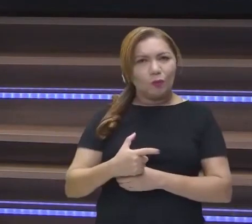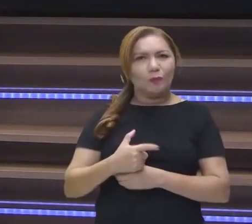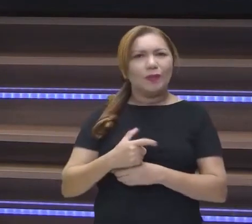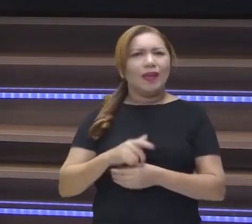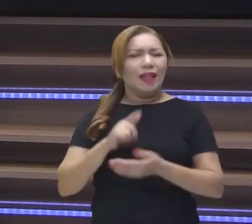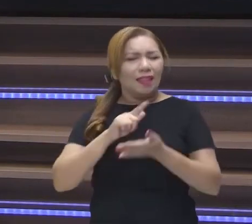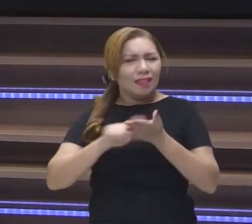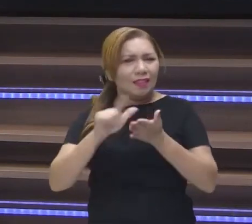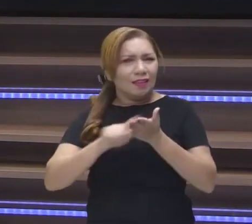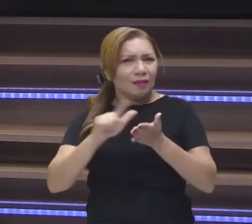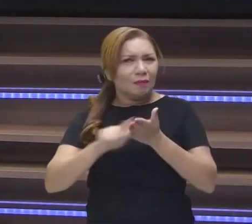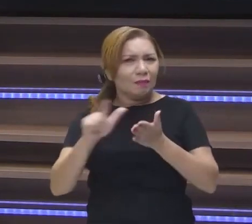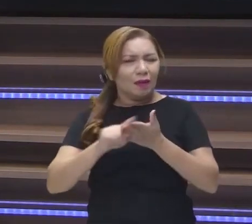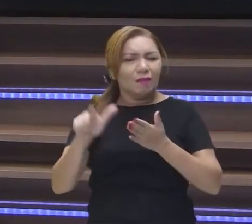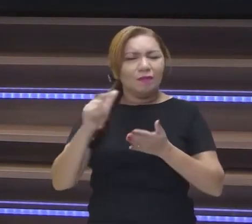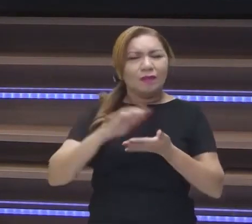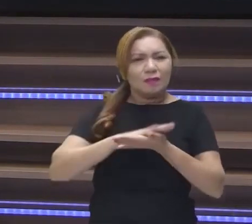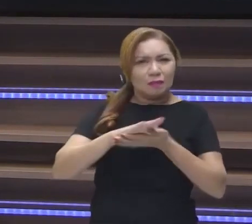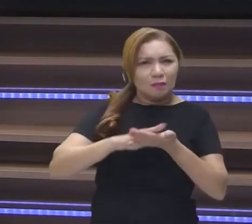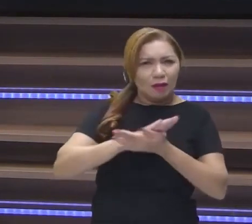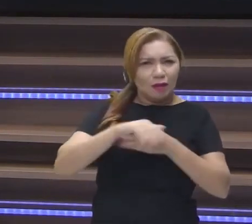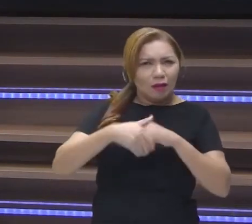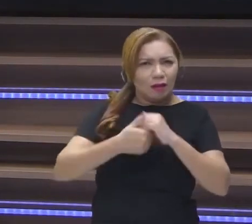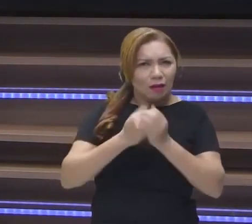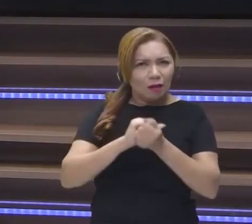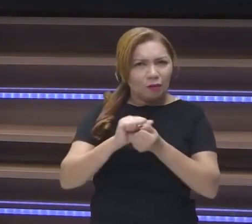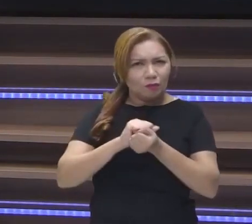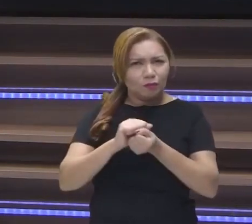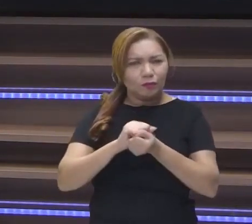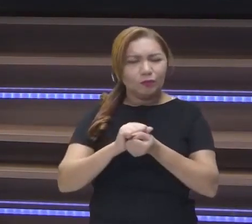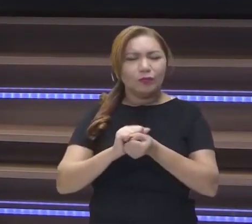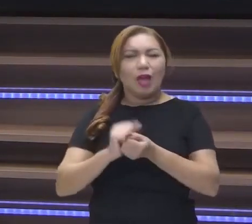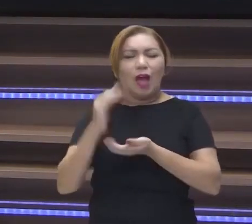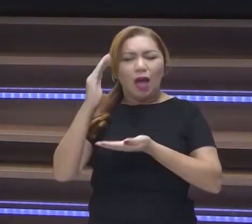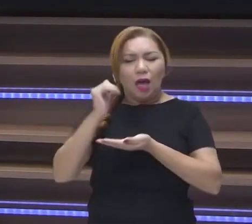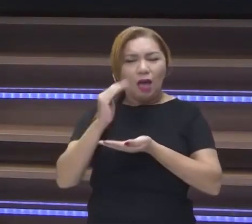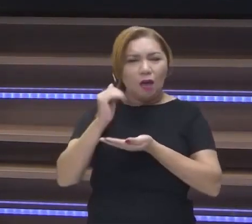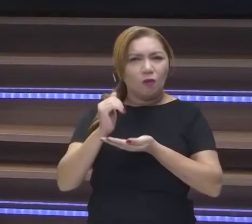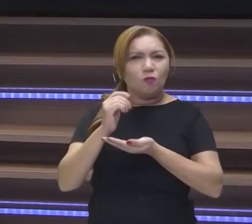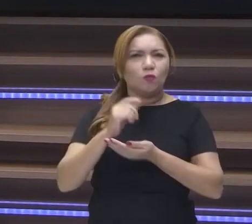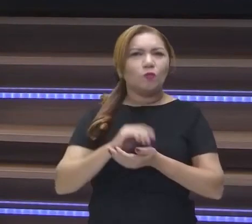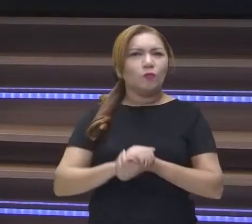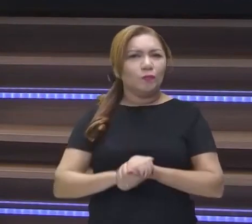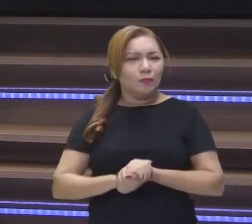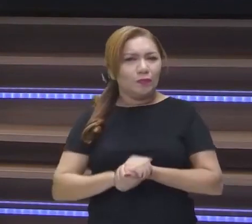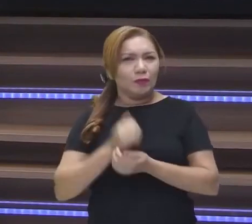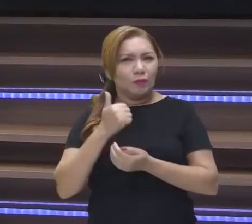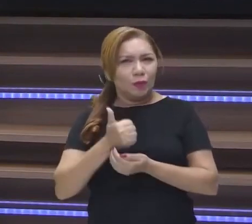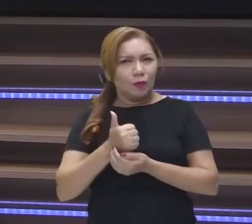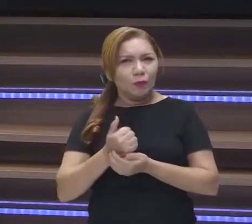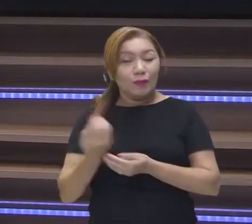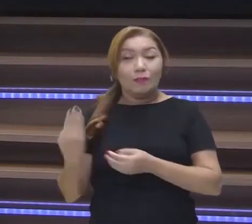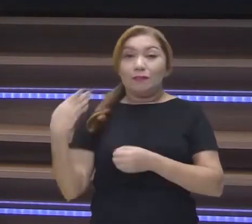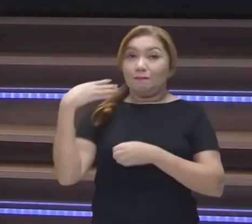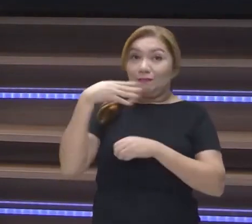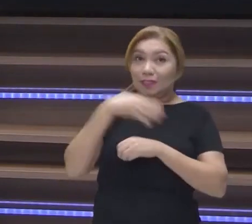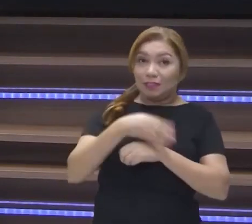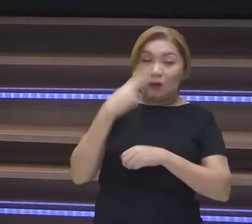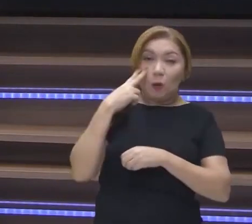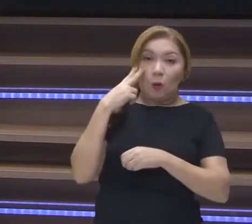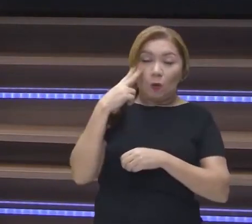bem as mãos, usar o álcool em gel, tá bom? De visitar o nosso portal, ali no Portal Saber Mais, o ambiente